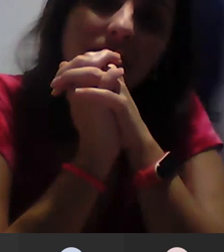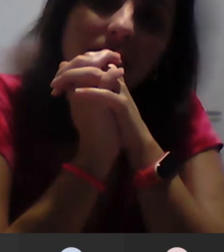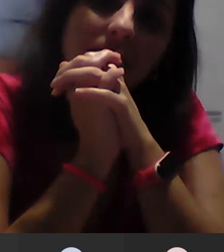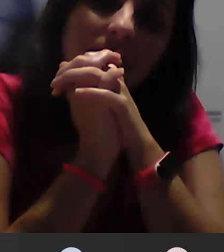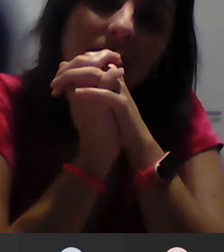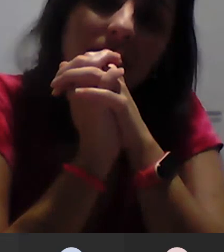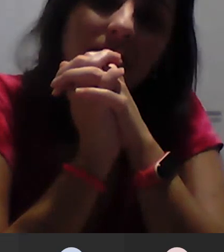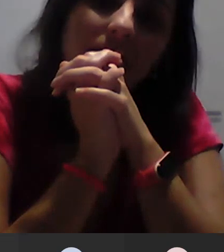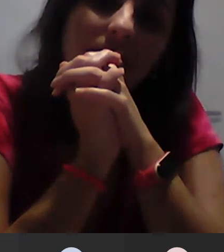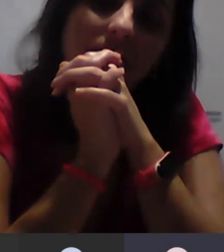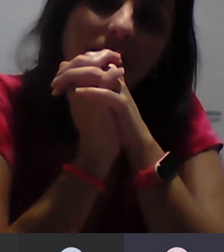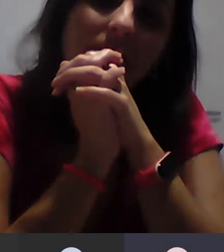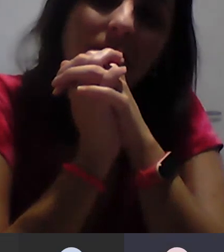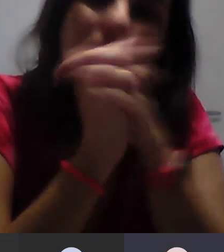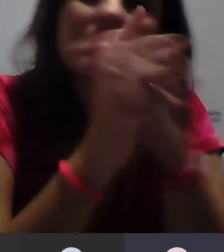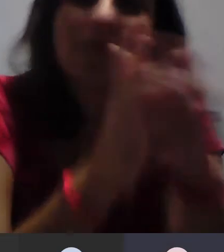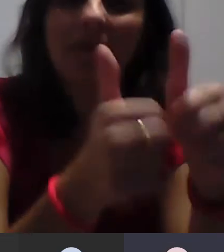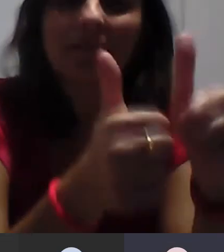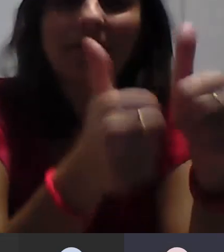muita comemoração.